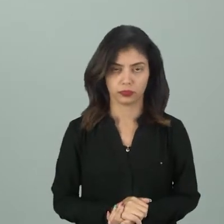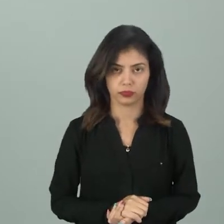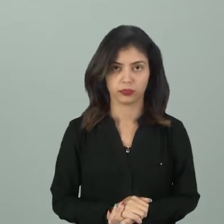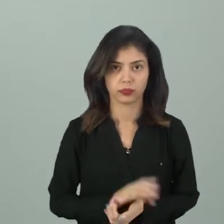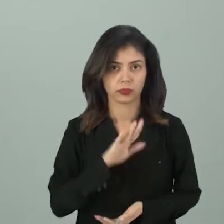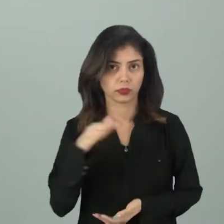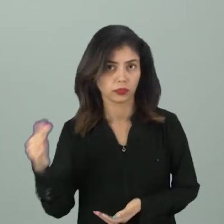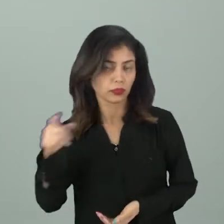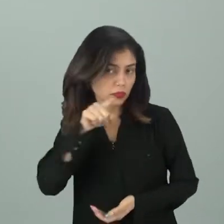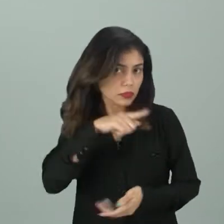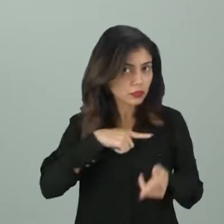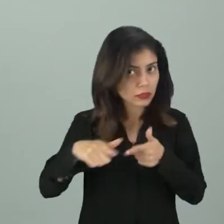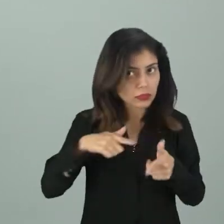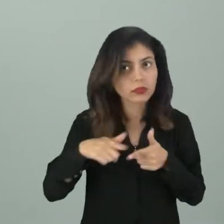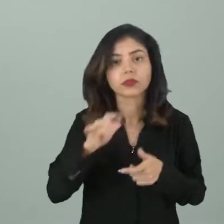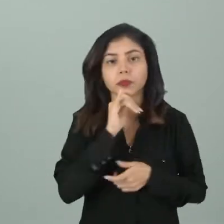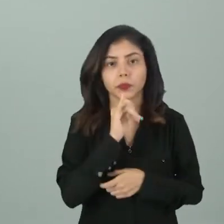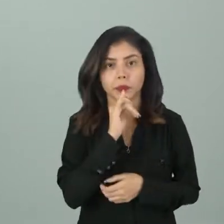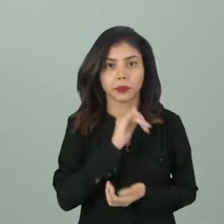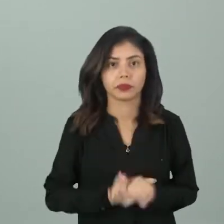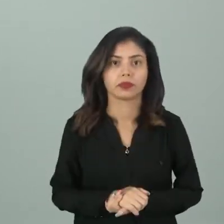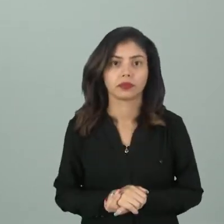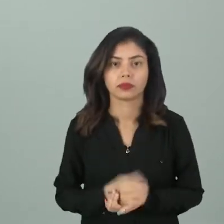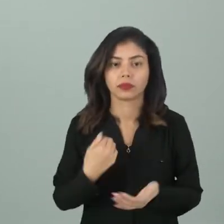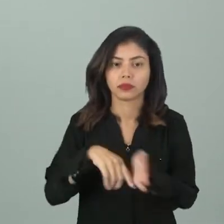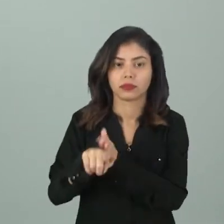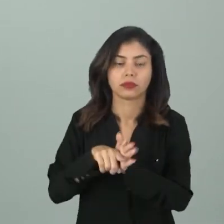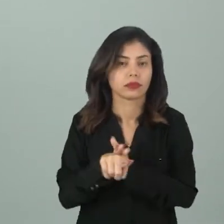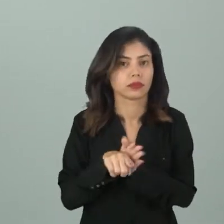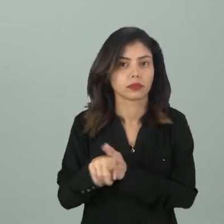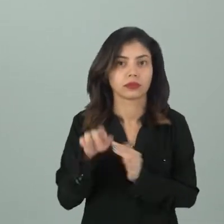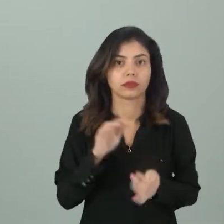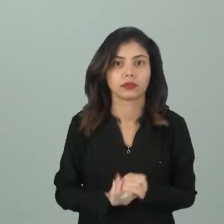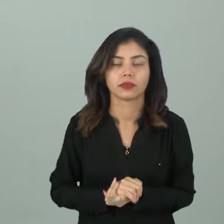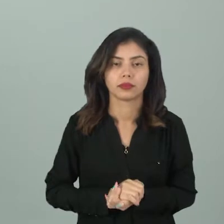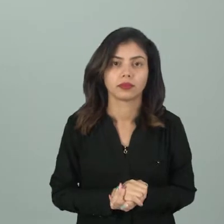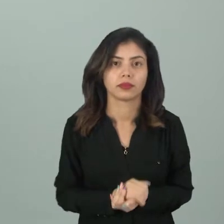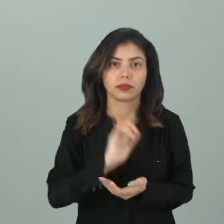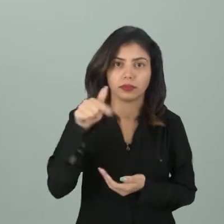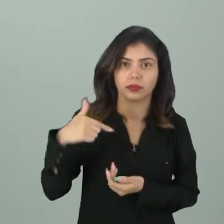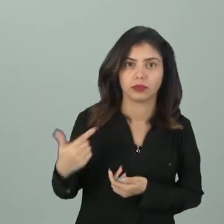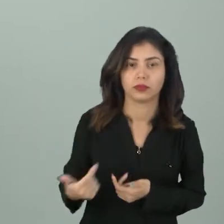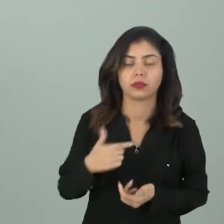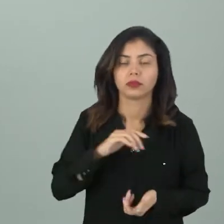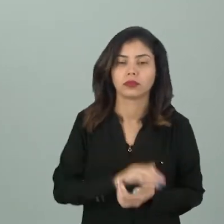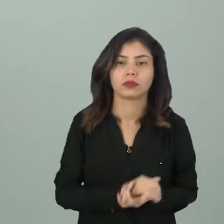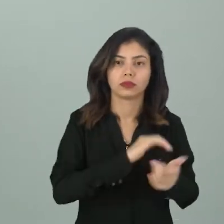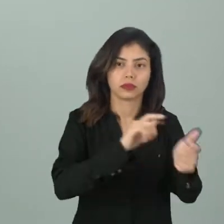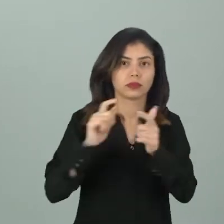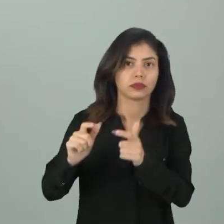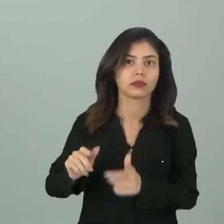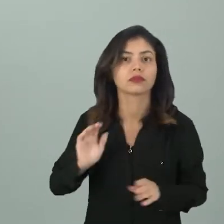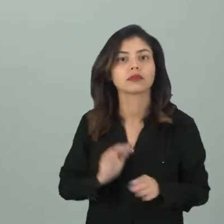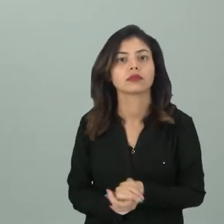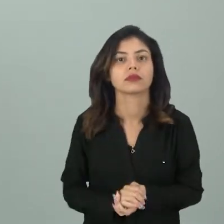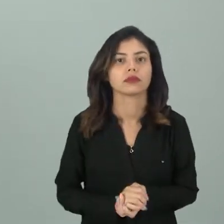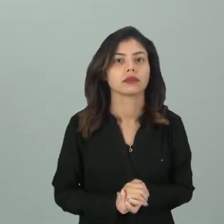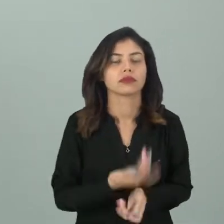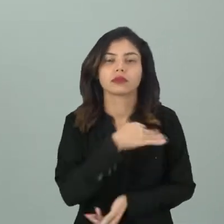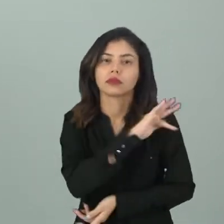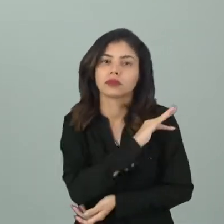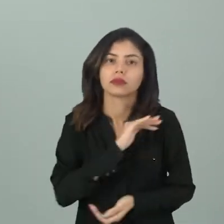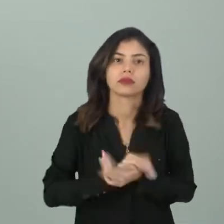aí, quando você trabalha, por exemplo, pesquisa estatística em outras situações